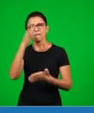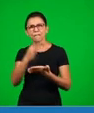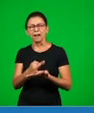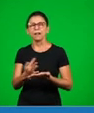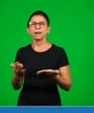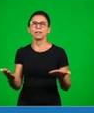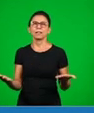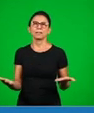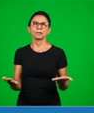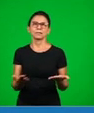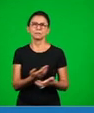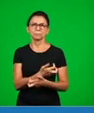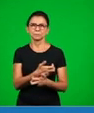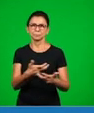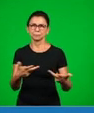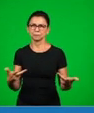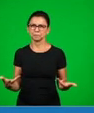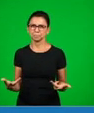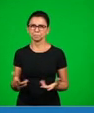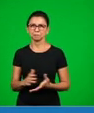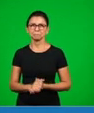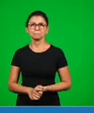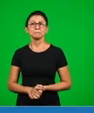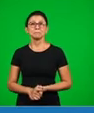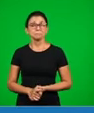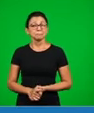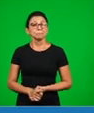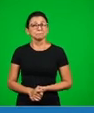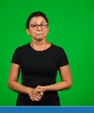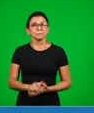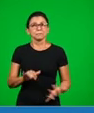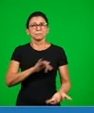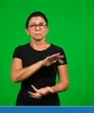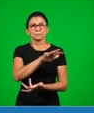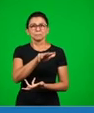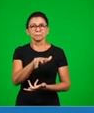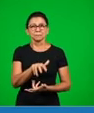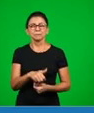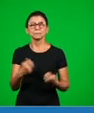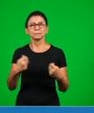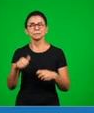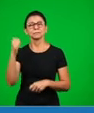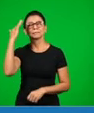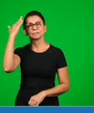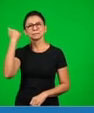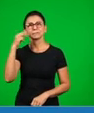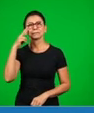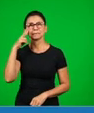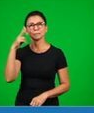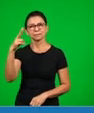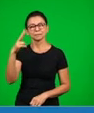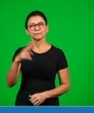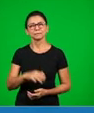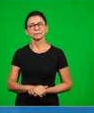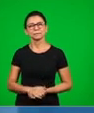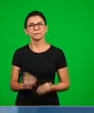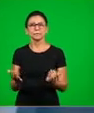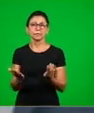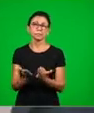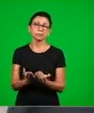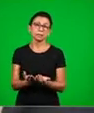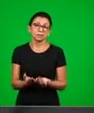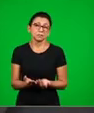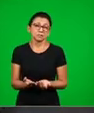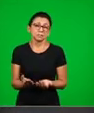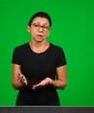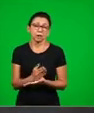meus irmãos, isso é a história que o mundo tem que saber. Aquilo que os crentes nossos, alguns não estão